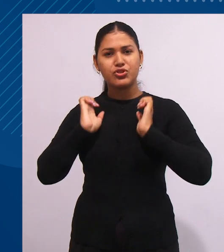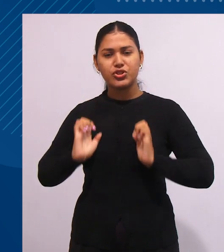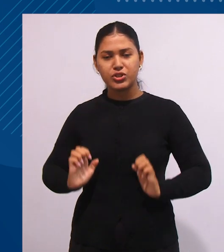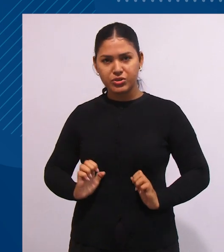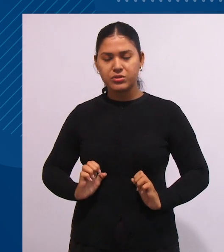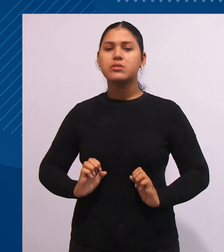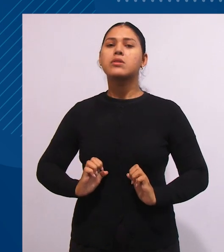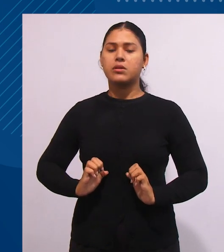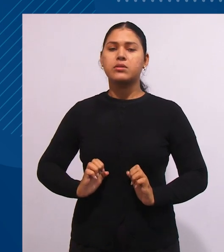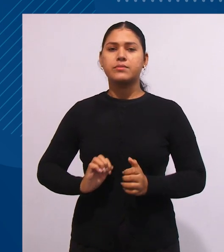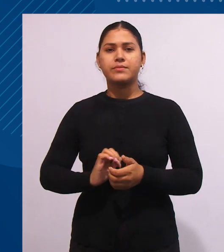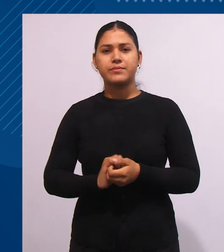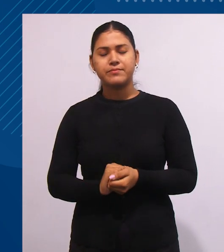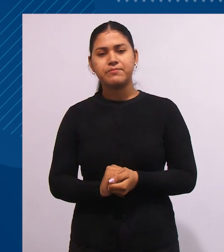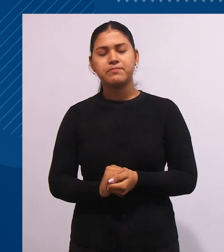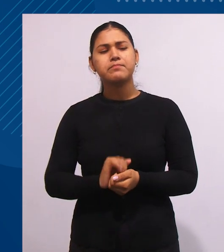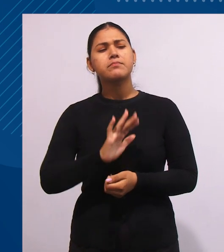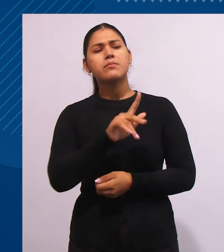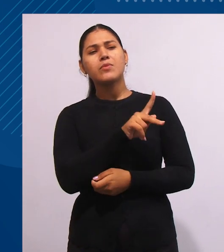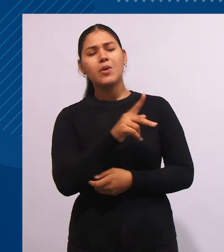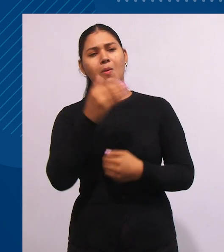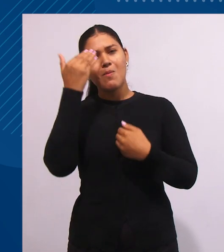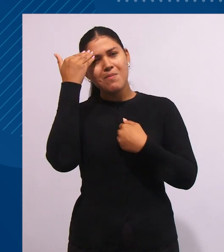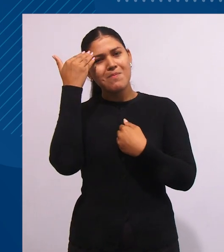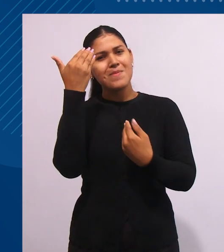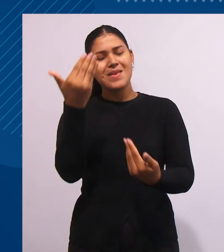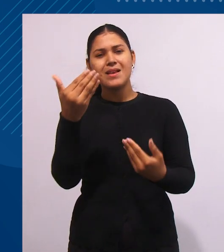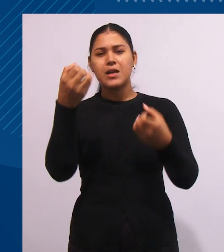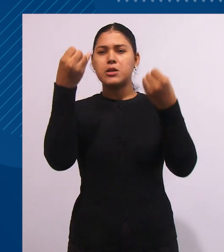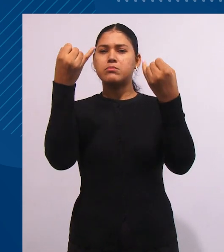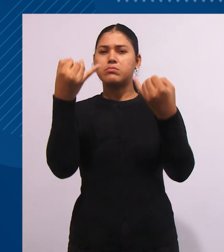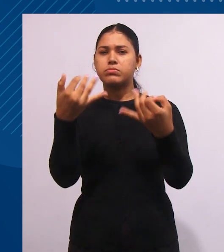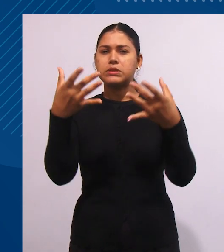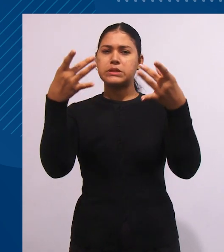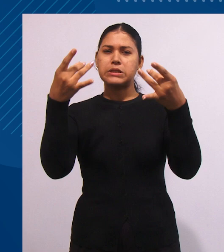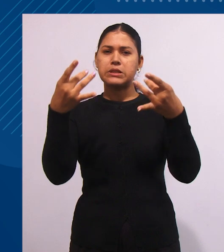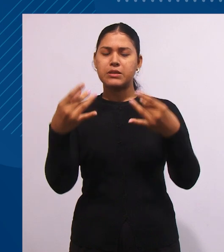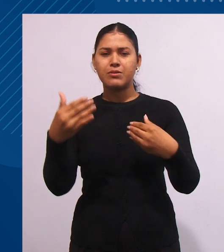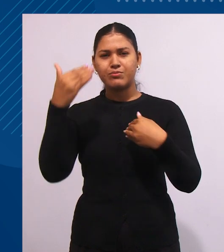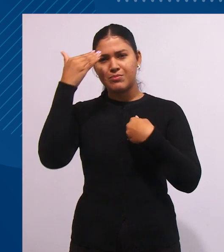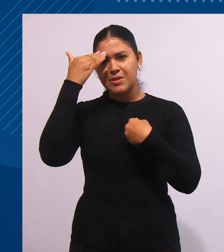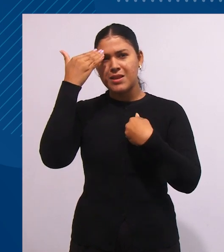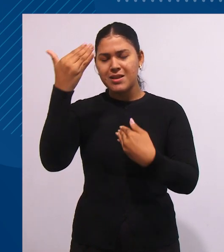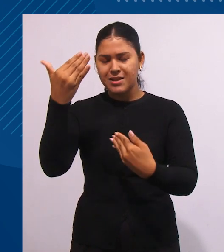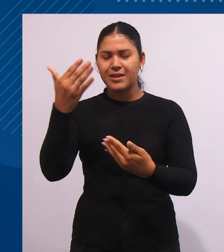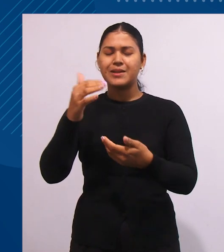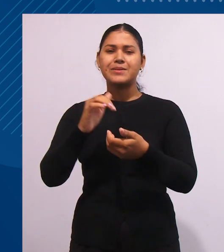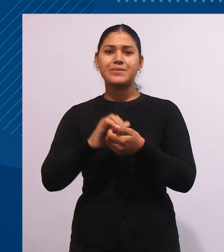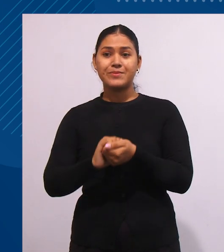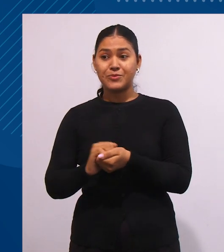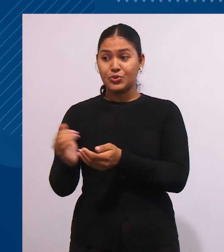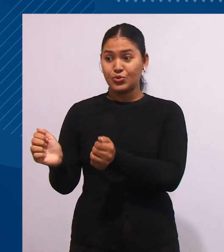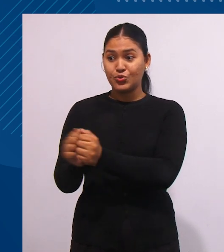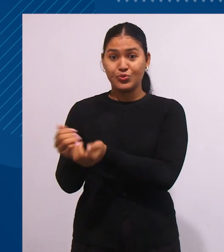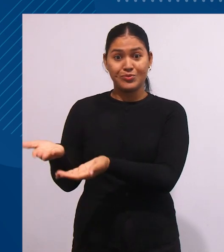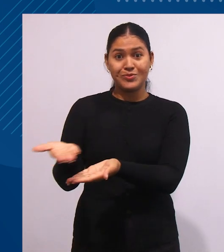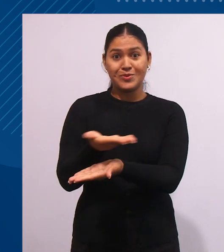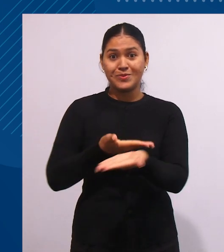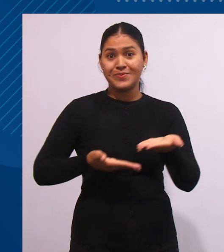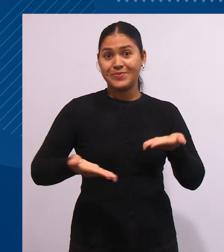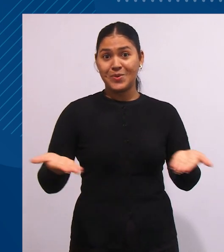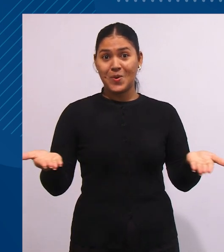sociedade cada vez mais globalizante. Professor, muito obrigada, né, pelos seus esclarecimentos. Nós agradecemos mais uma vez a sua